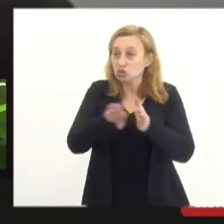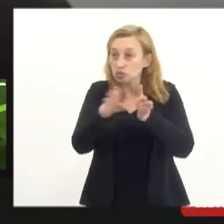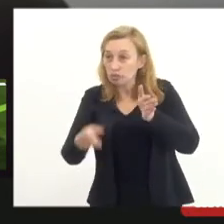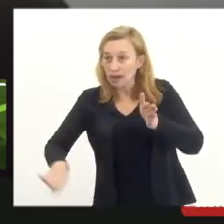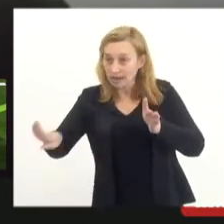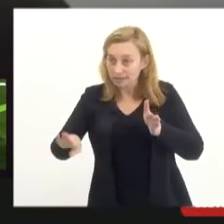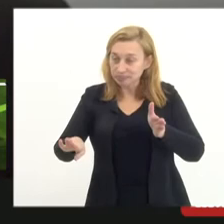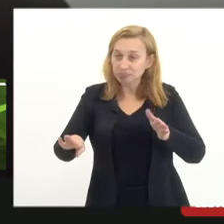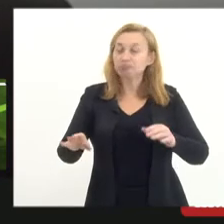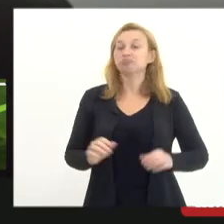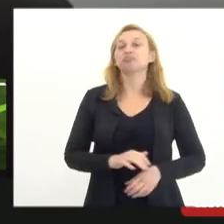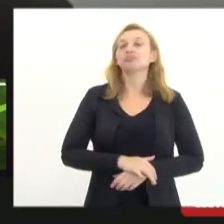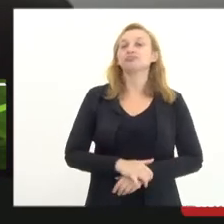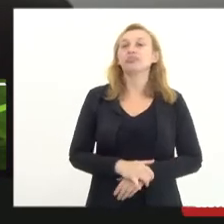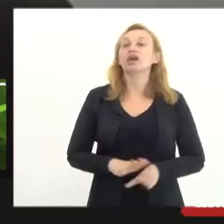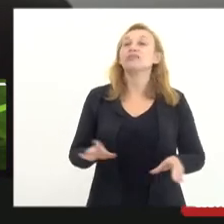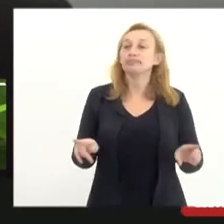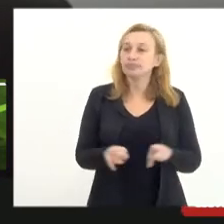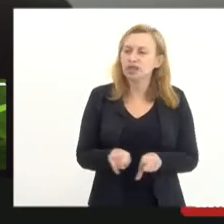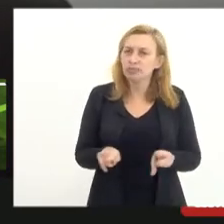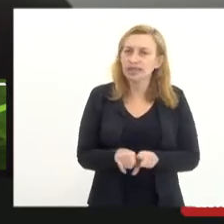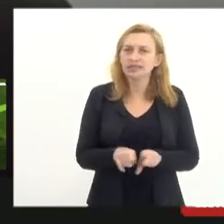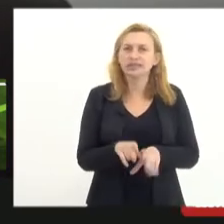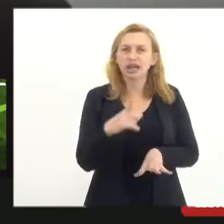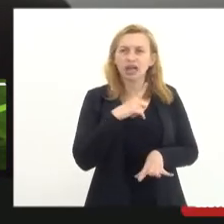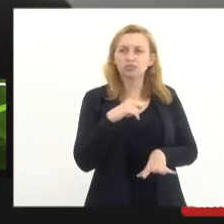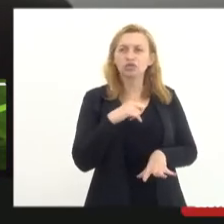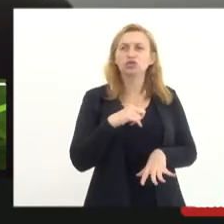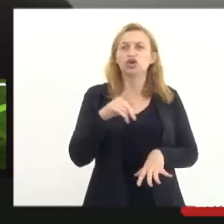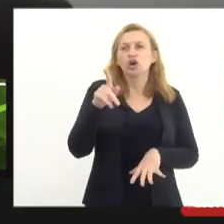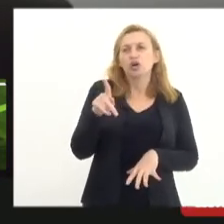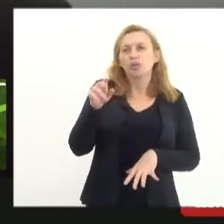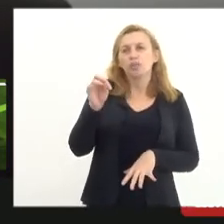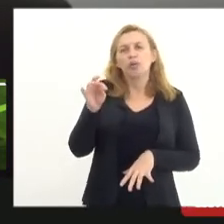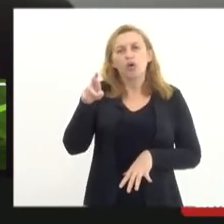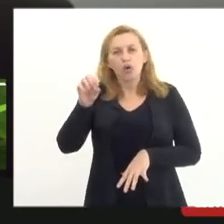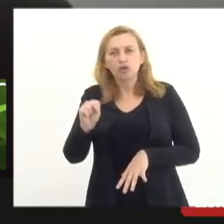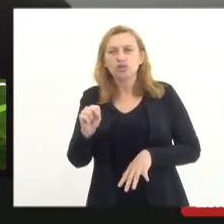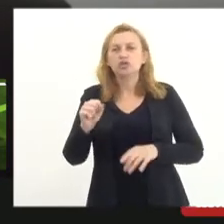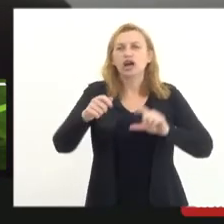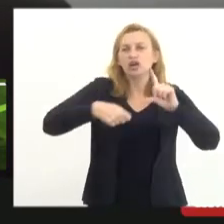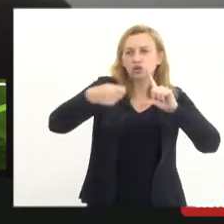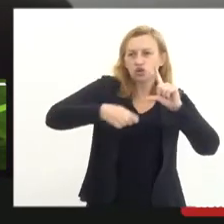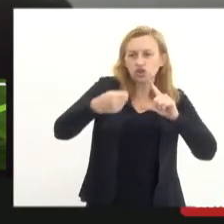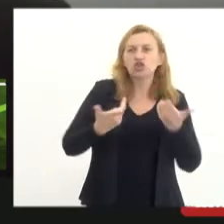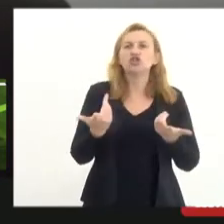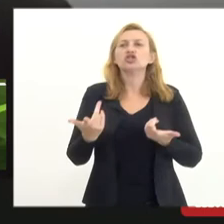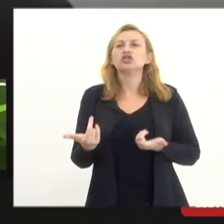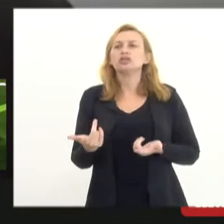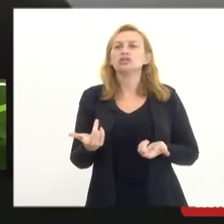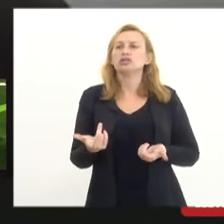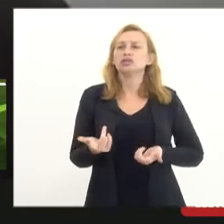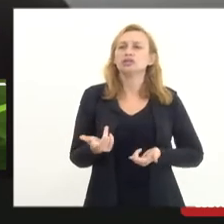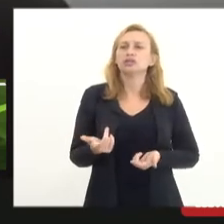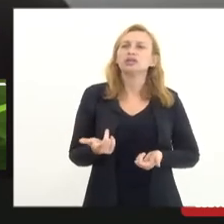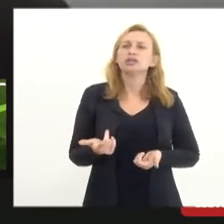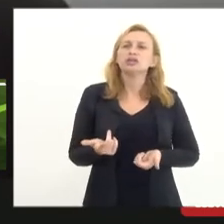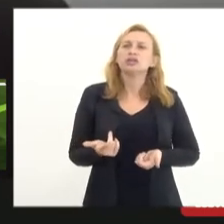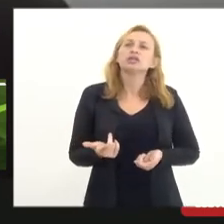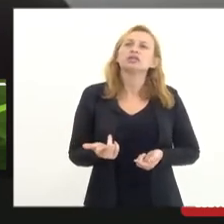de ship-to-ship. Temos também portos relacionados à logística, armazenagem, manuseio e